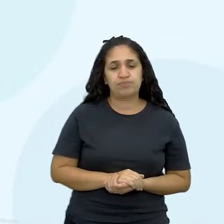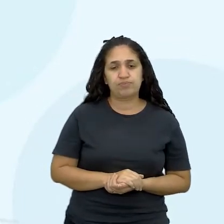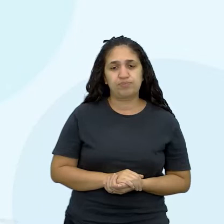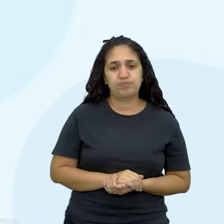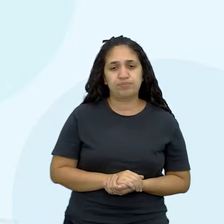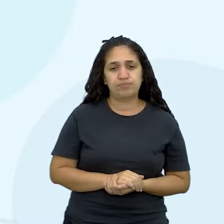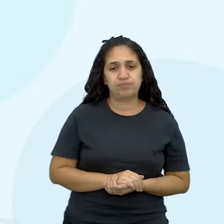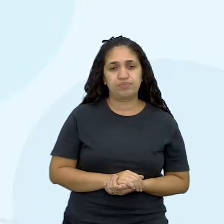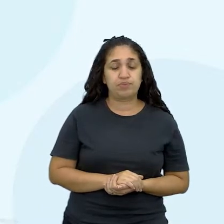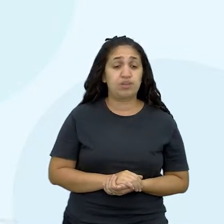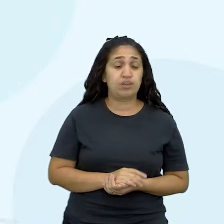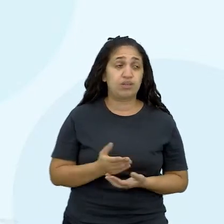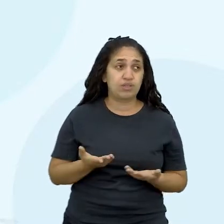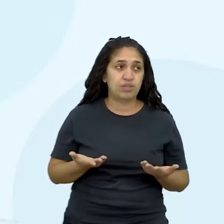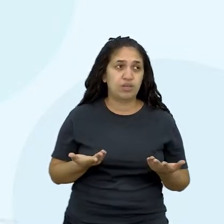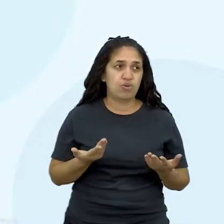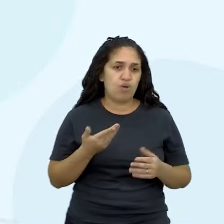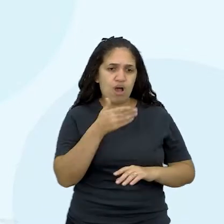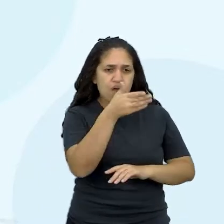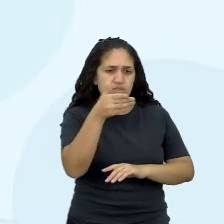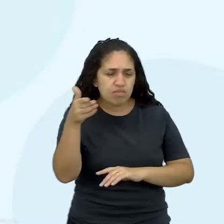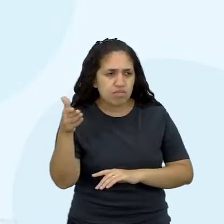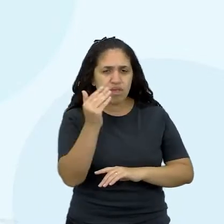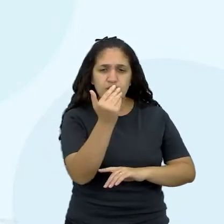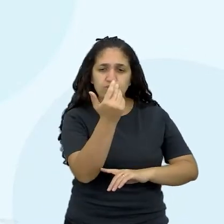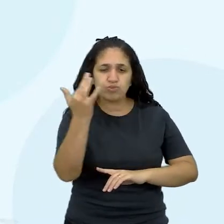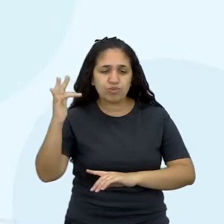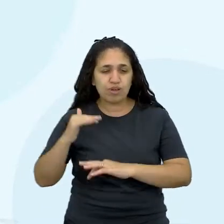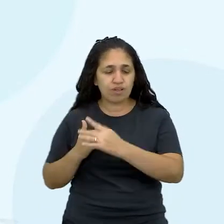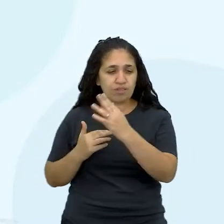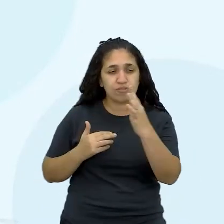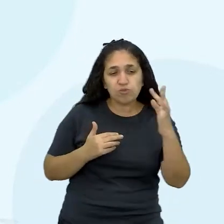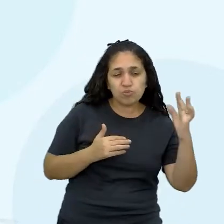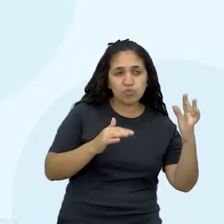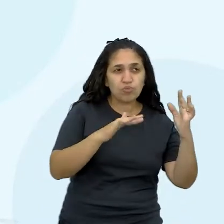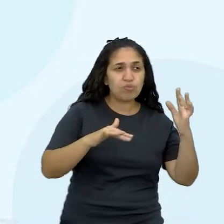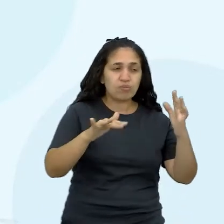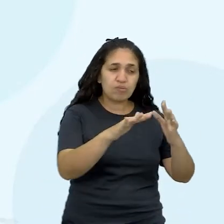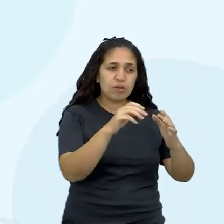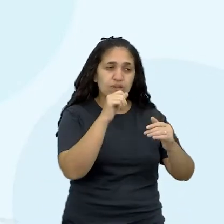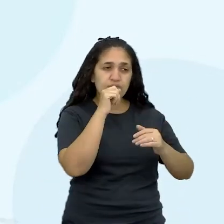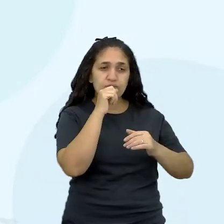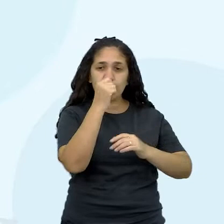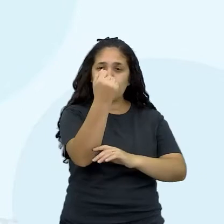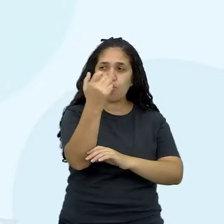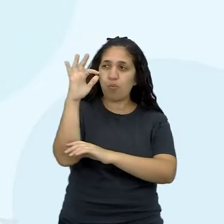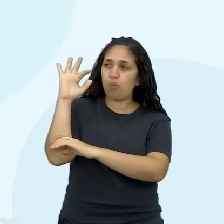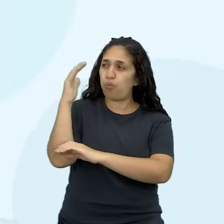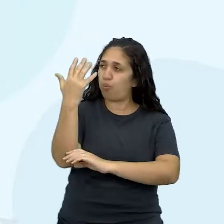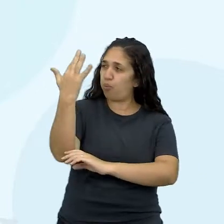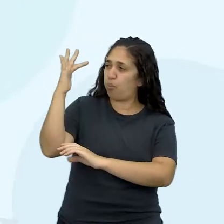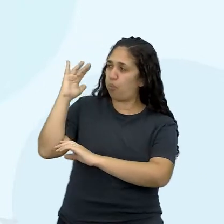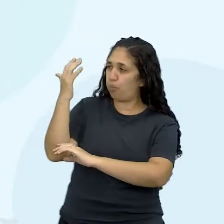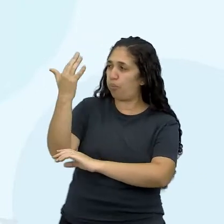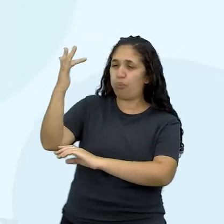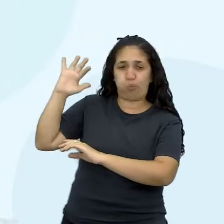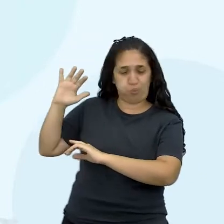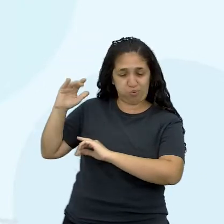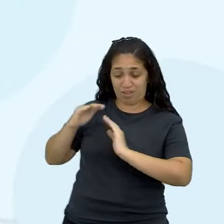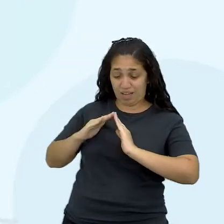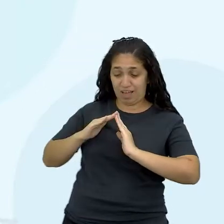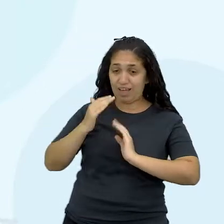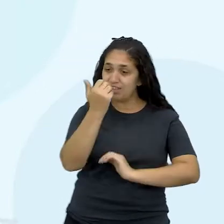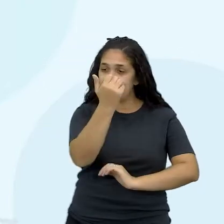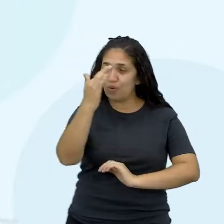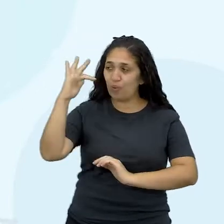o maior acesso à natureza, né? Se eu tenho, por exemplo, florestas ao redor da minha